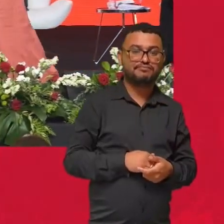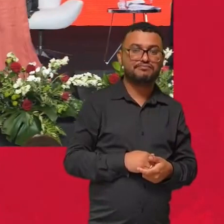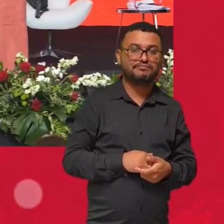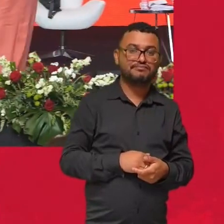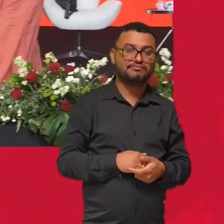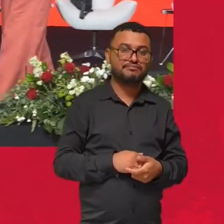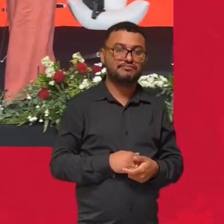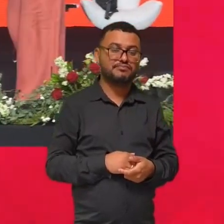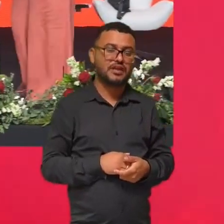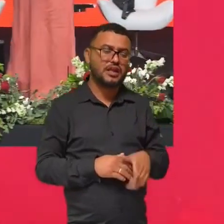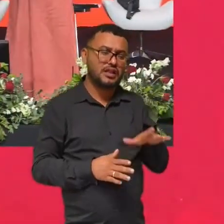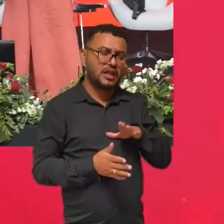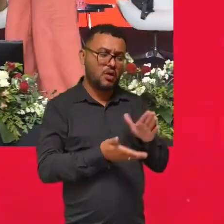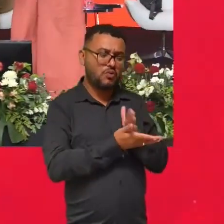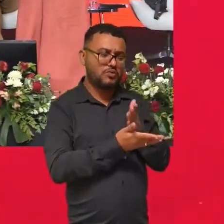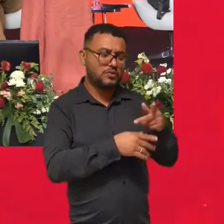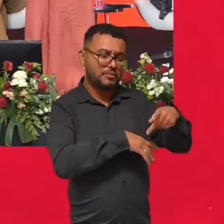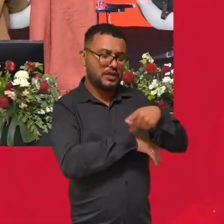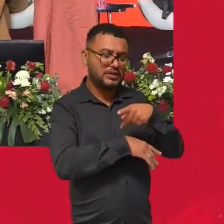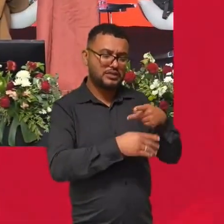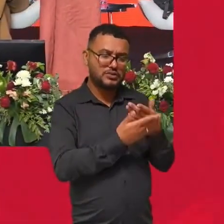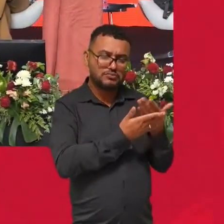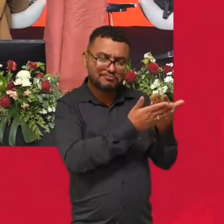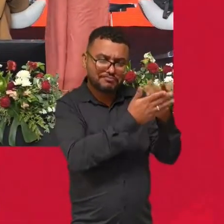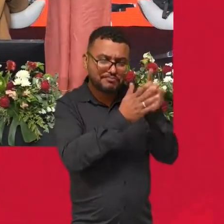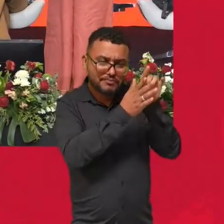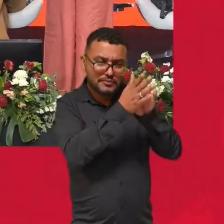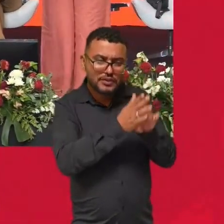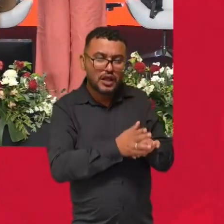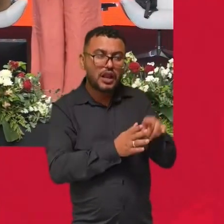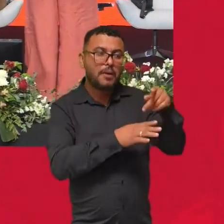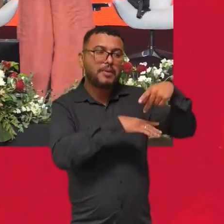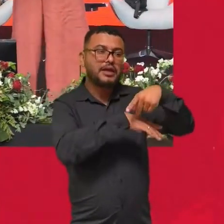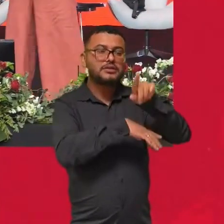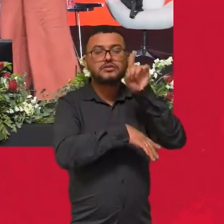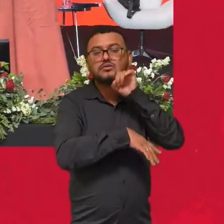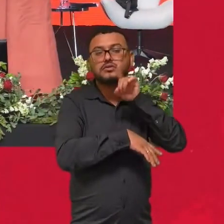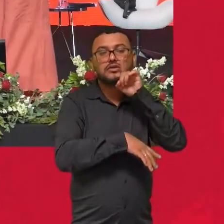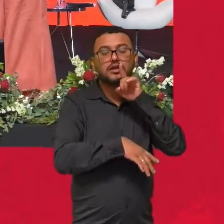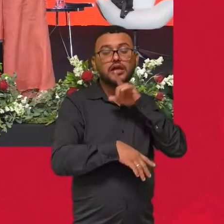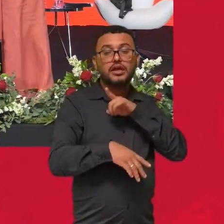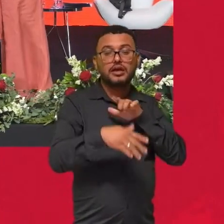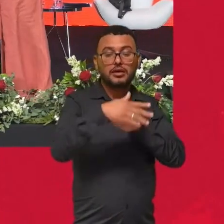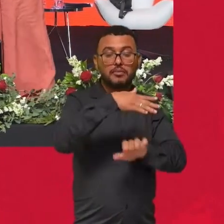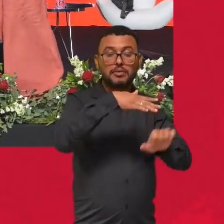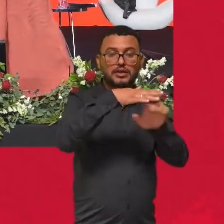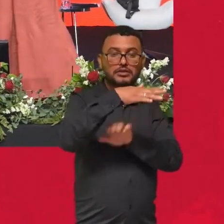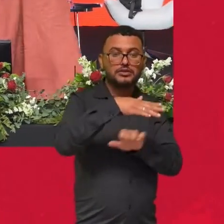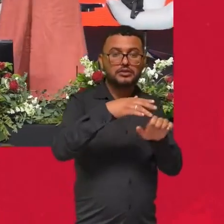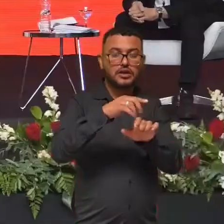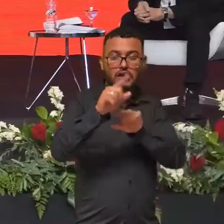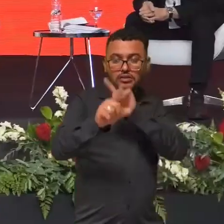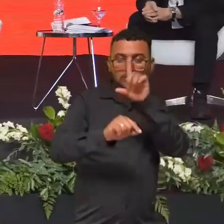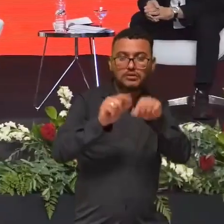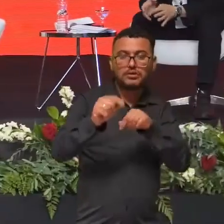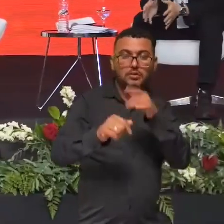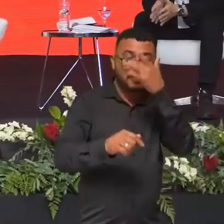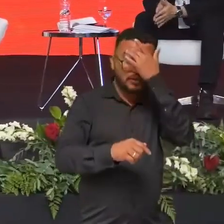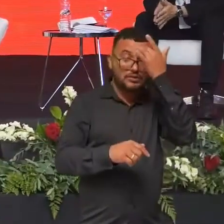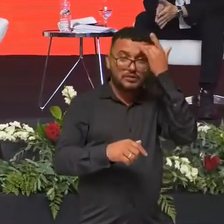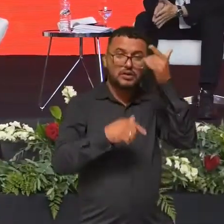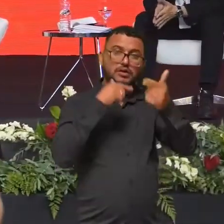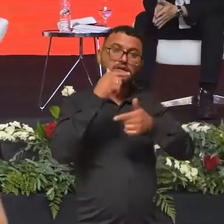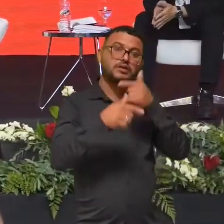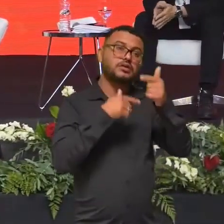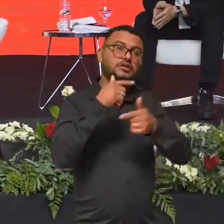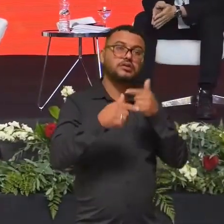como nos Estados Unidos, que empresas de recrutamento e seleção, por exemplo, de trabalhadores, já tem